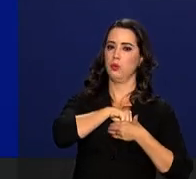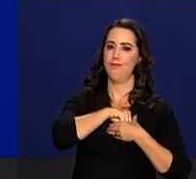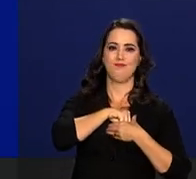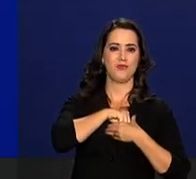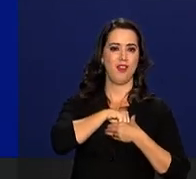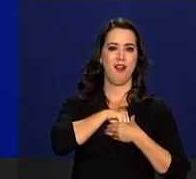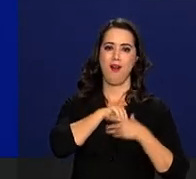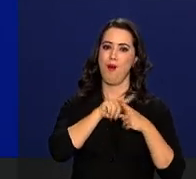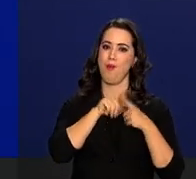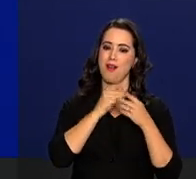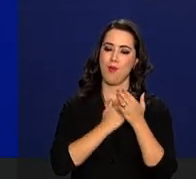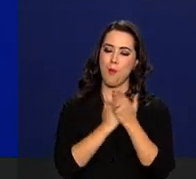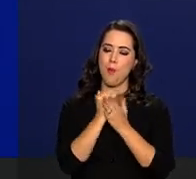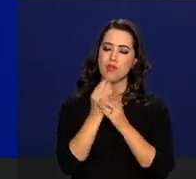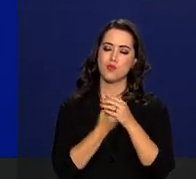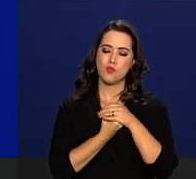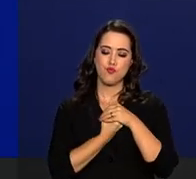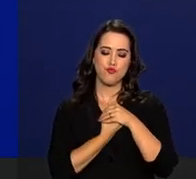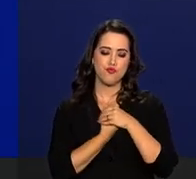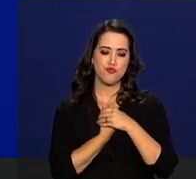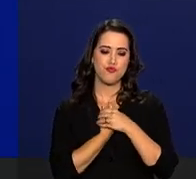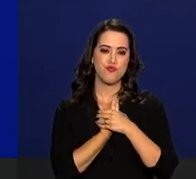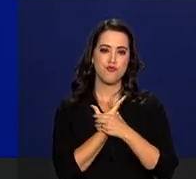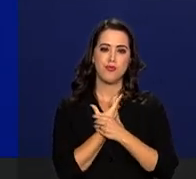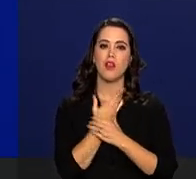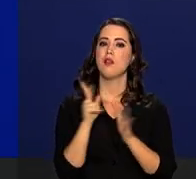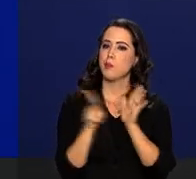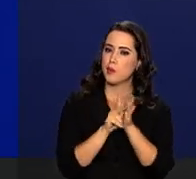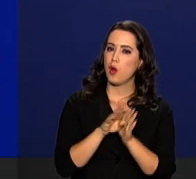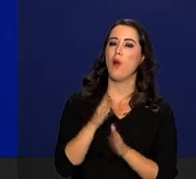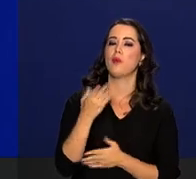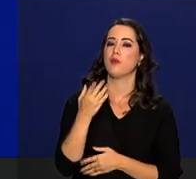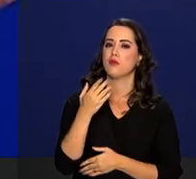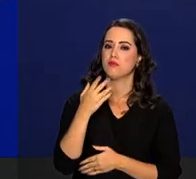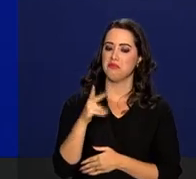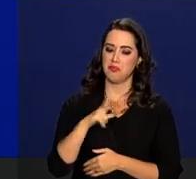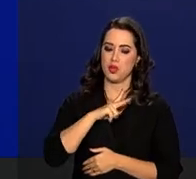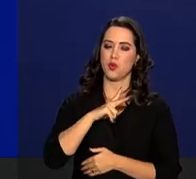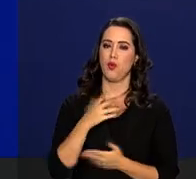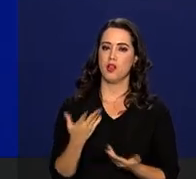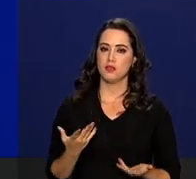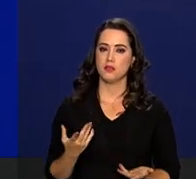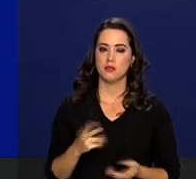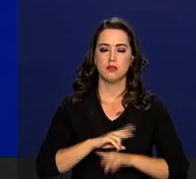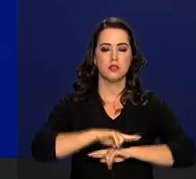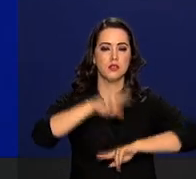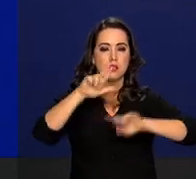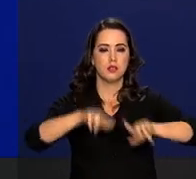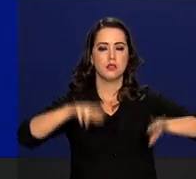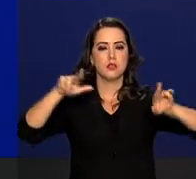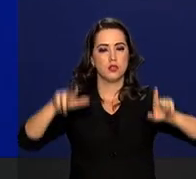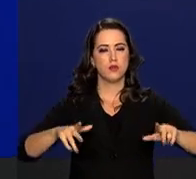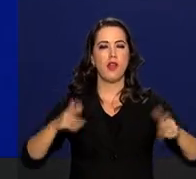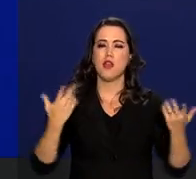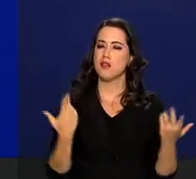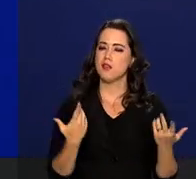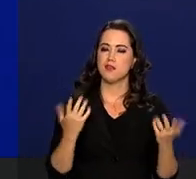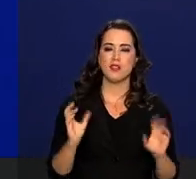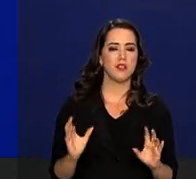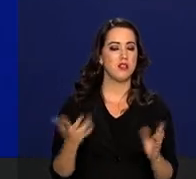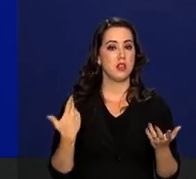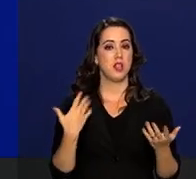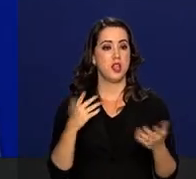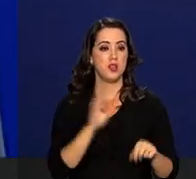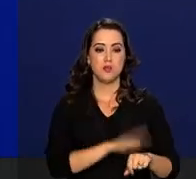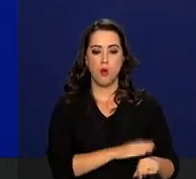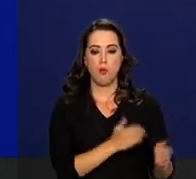que, desde o primeiro momento, é um convencimento seu. E nas várias ocasiões, eu não quero aqui ser, digamos assim,